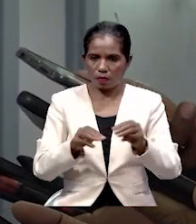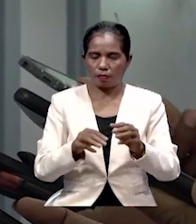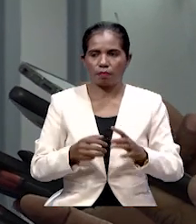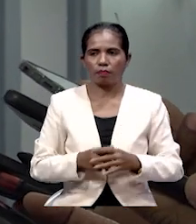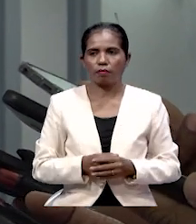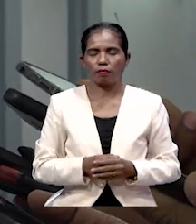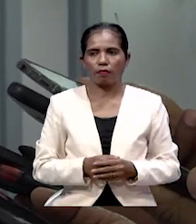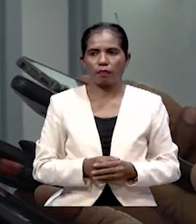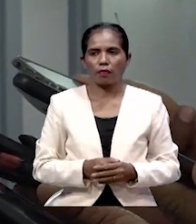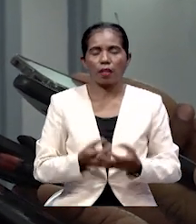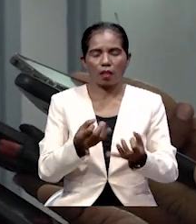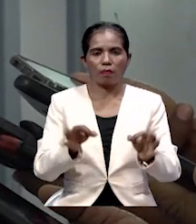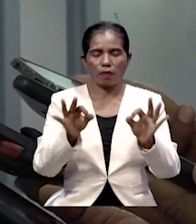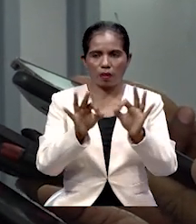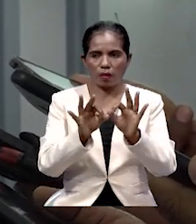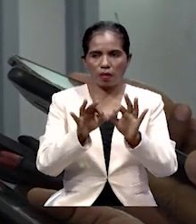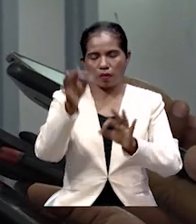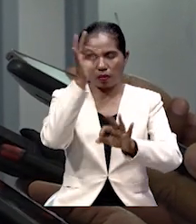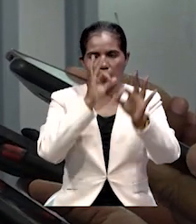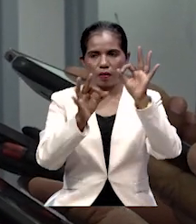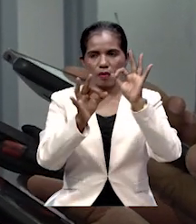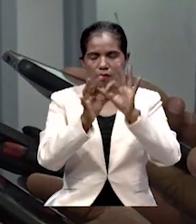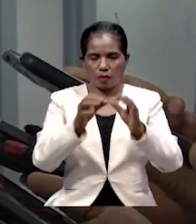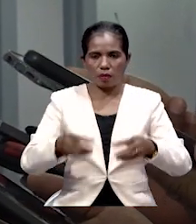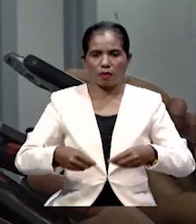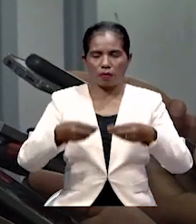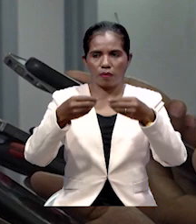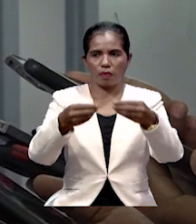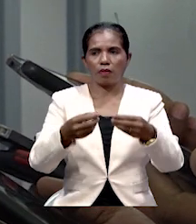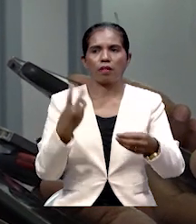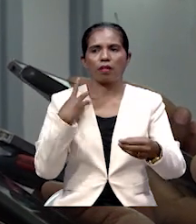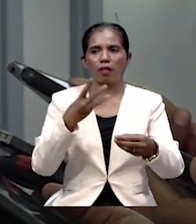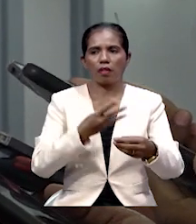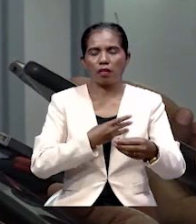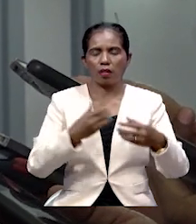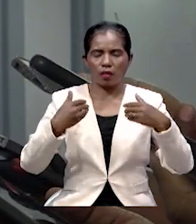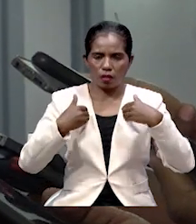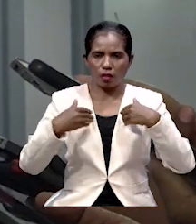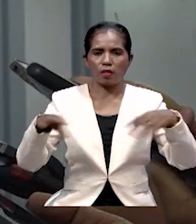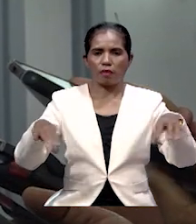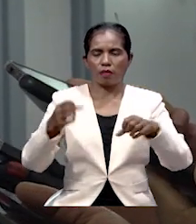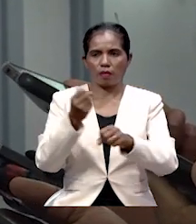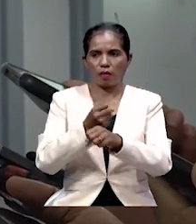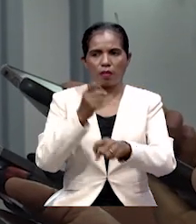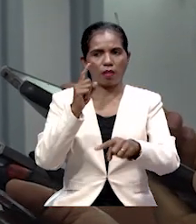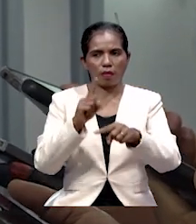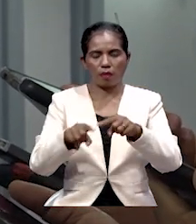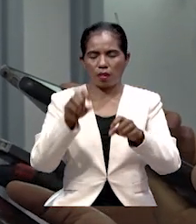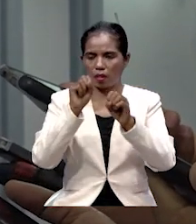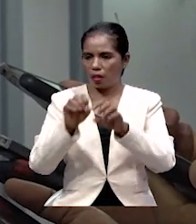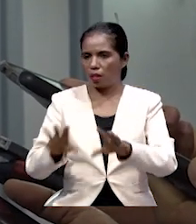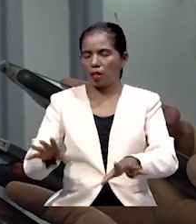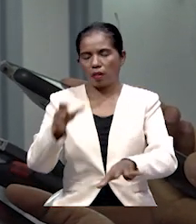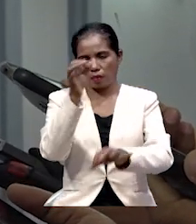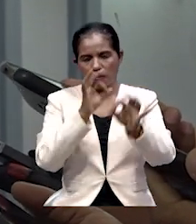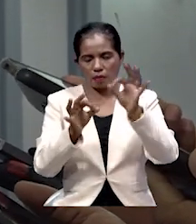tá né botir na importante mas que dané fiar forna e tem e esforço ida a tu label halakon fila fiar dané e